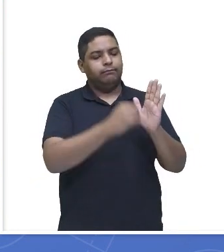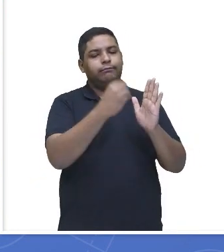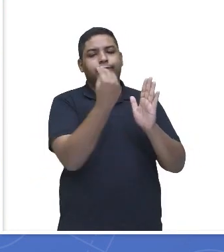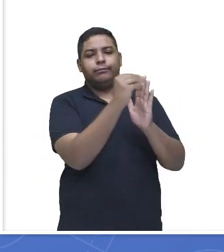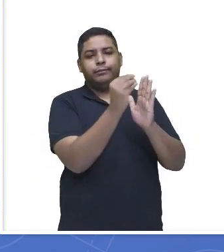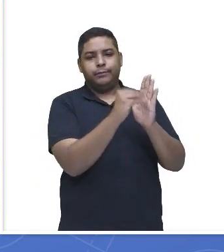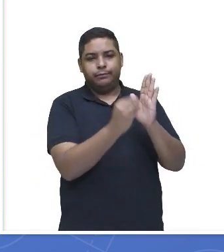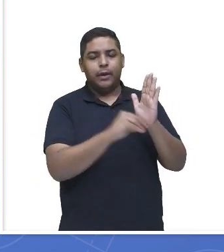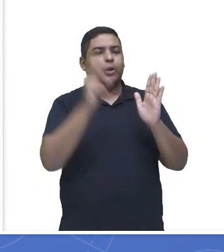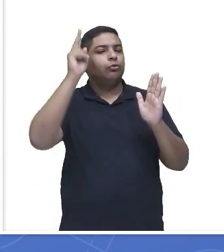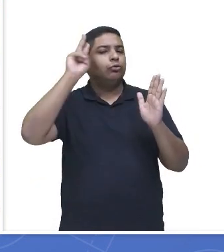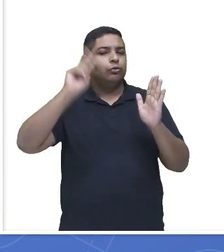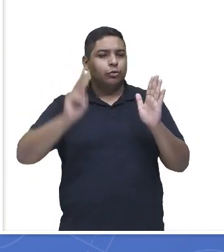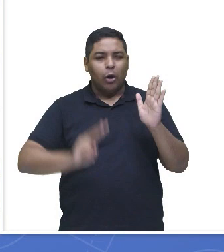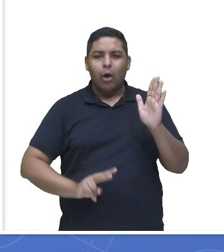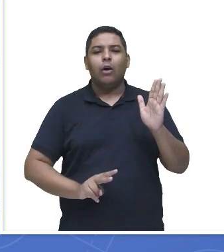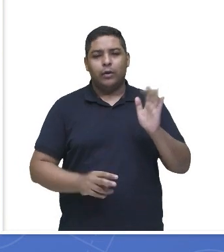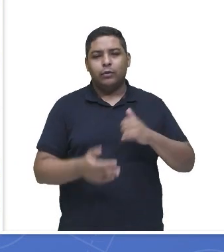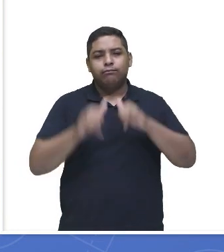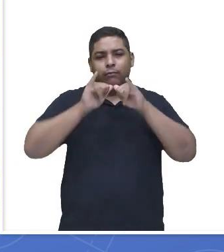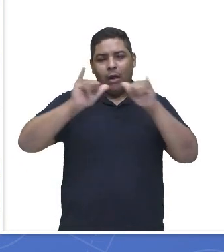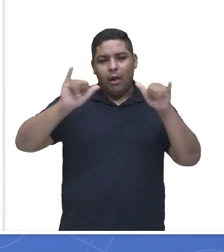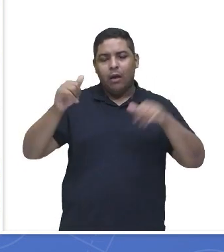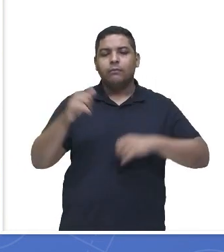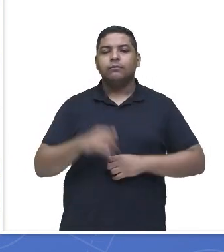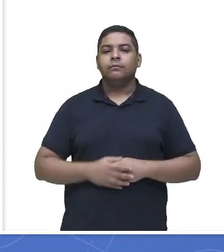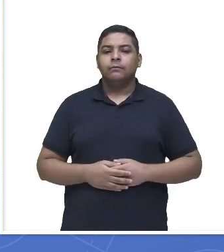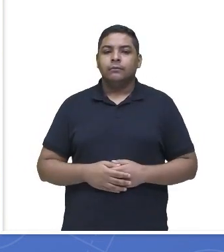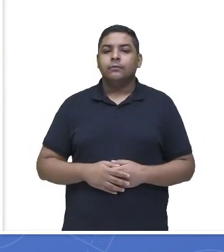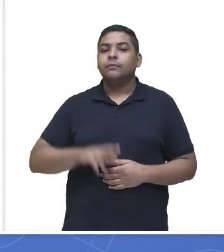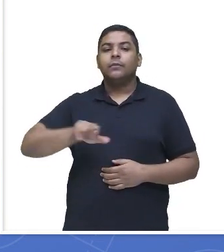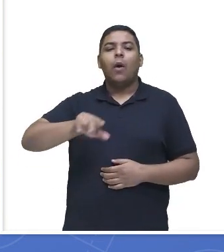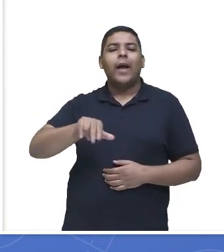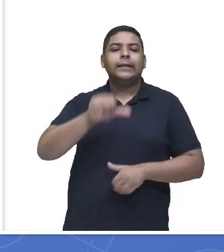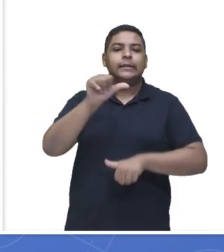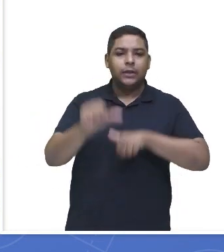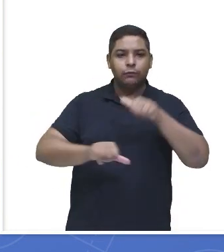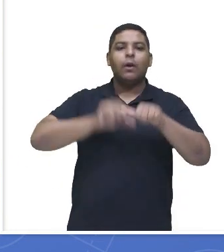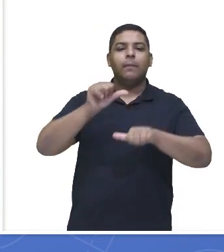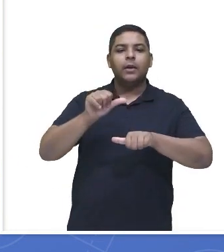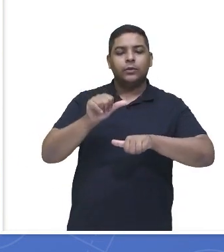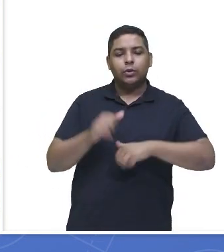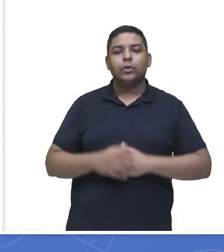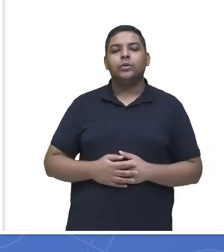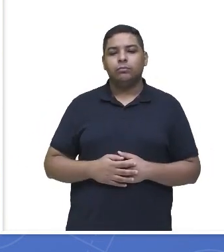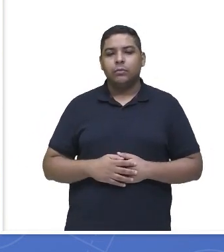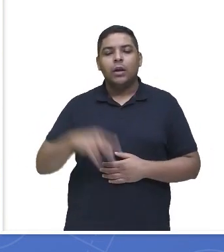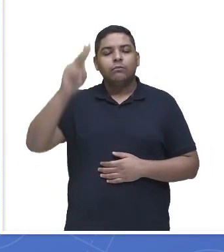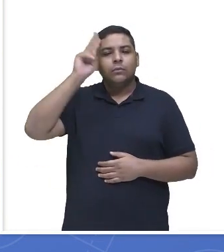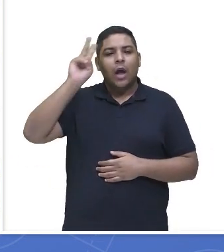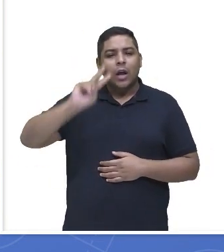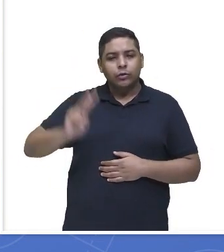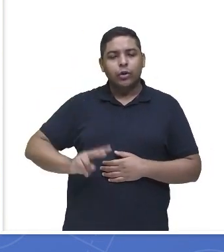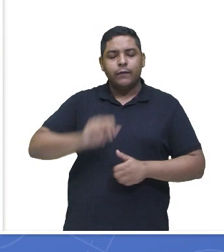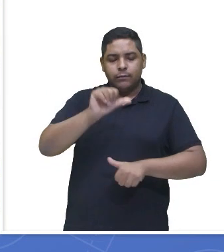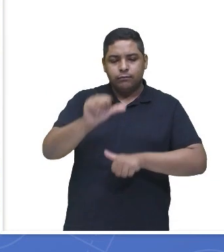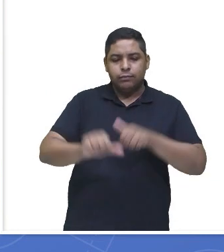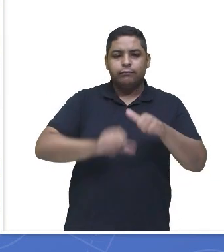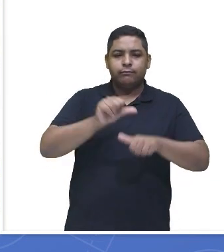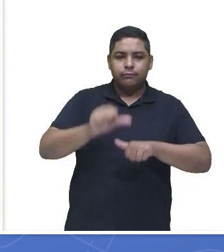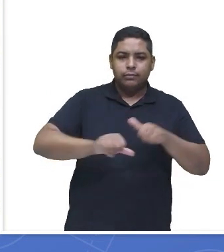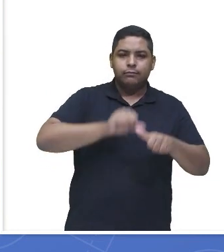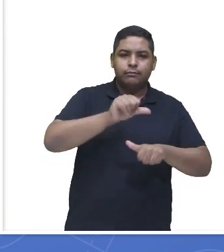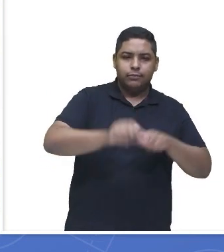história da filosofia? São transformações que foram acontecendo ao longo da história no pensamento humano ocidental.